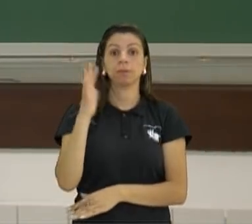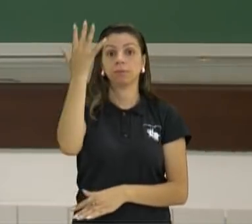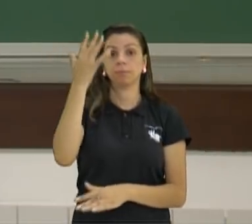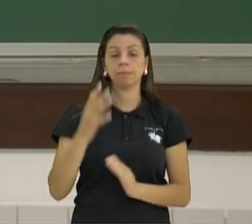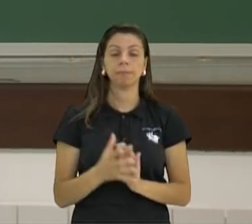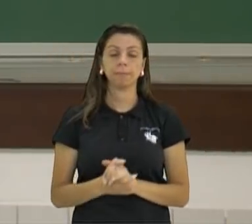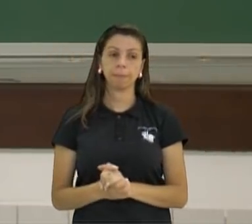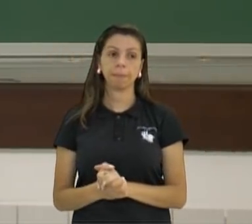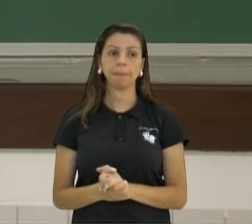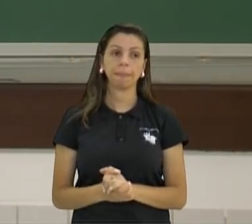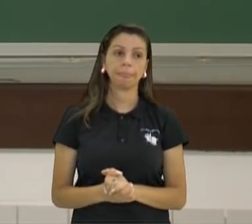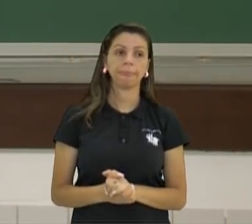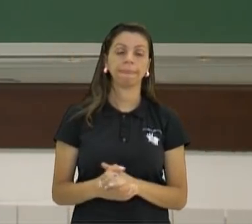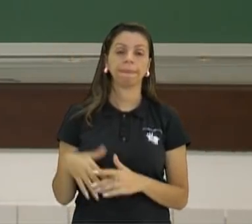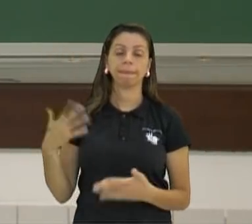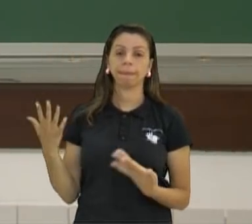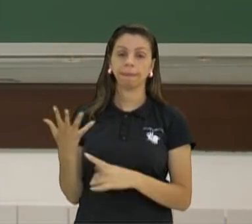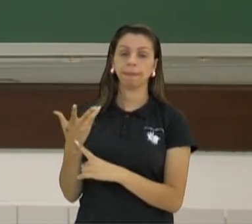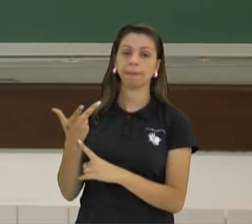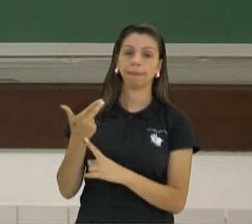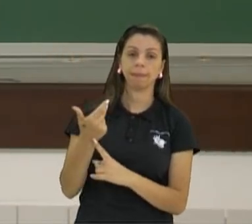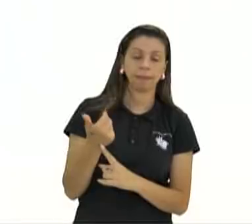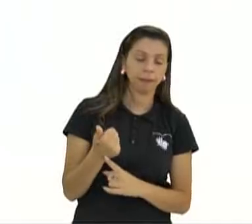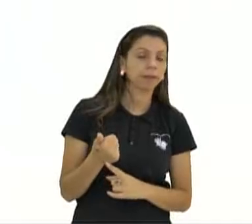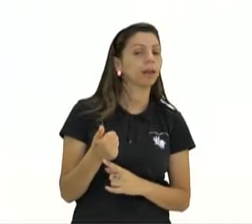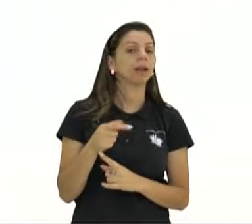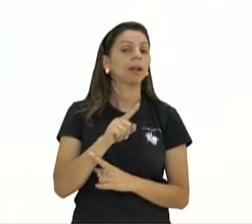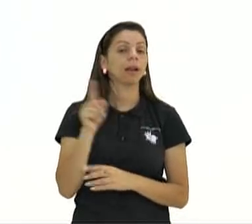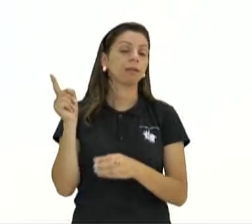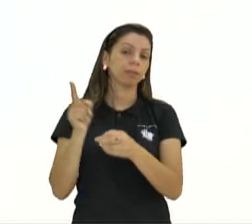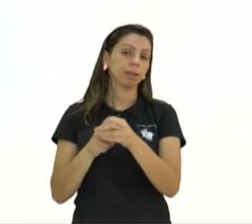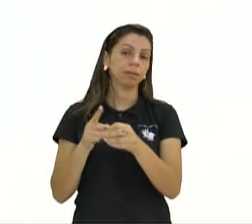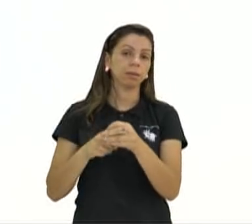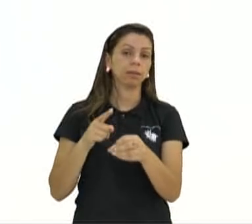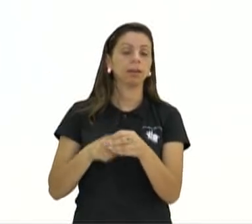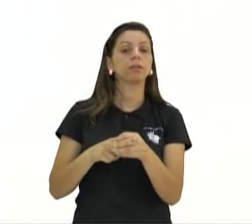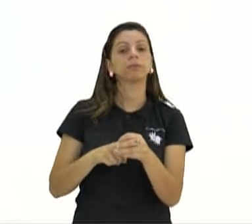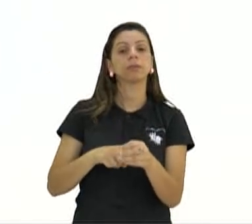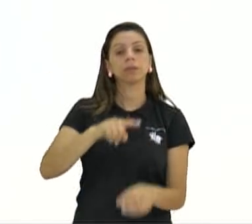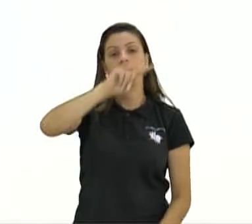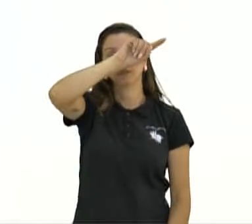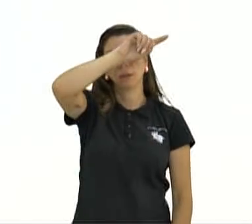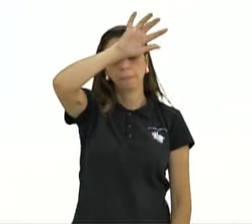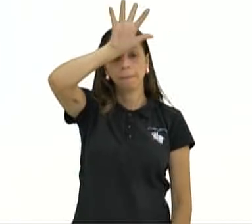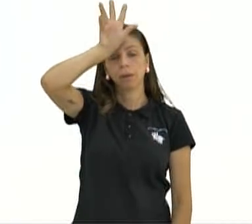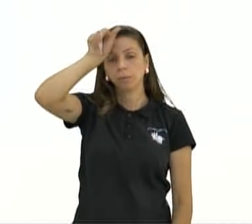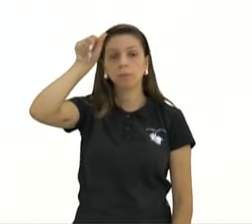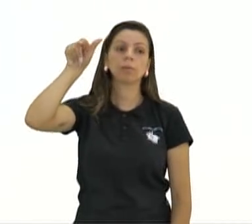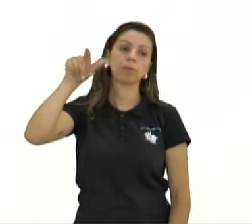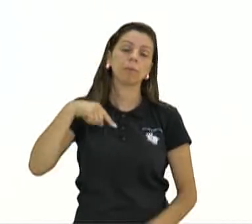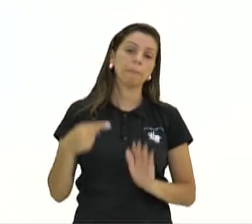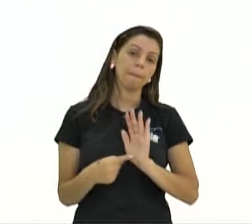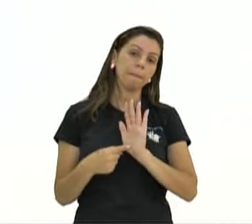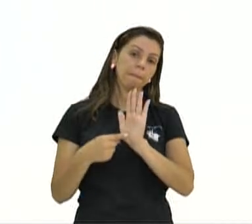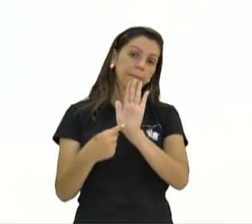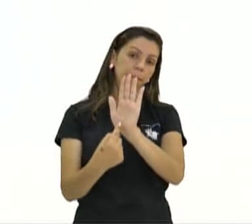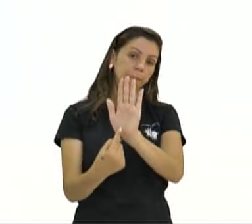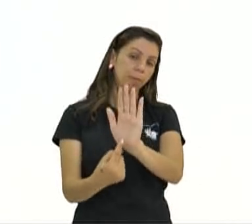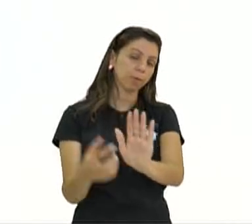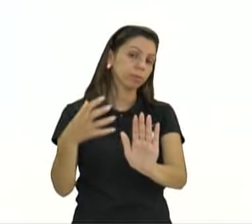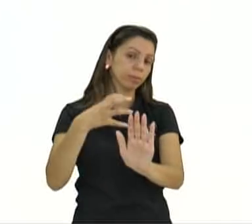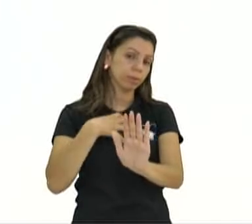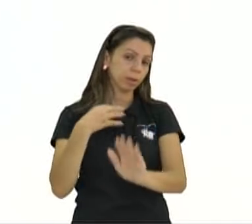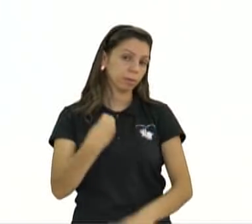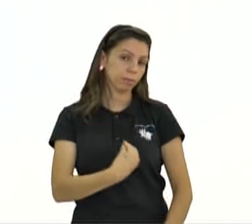aqui, o artesanato matogrossense reflete o modo de vida do artesão.